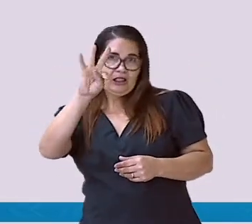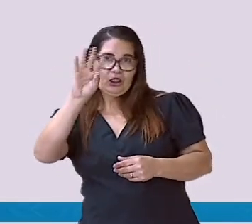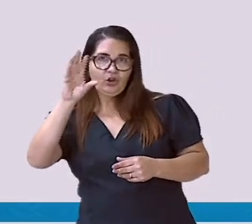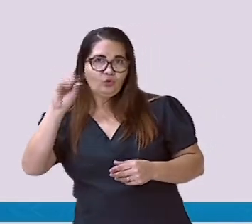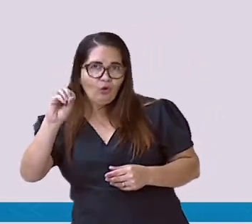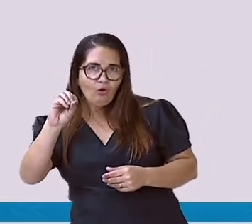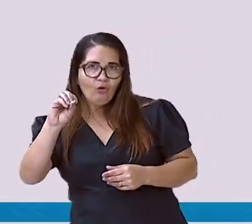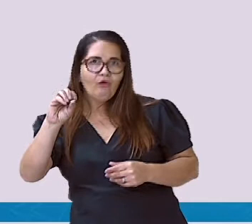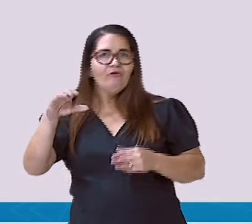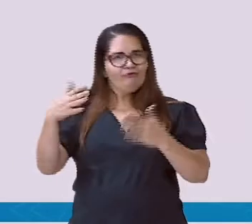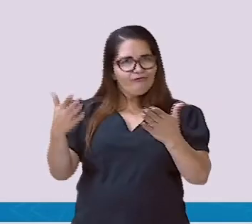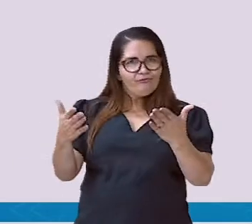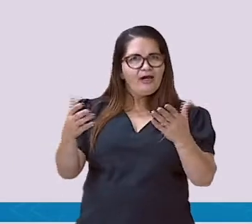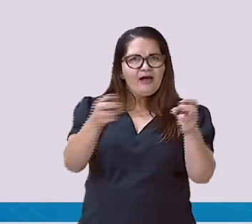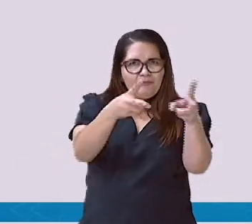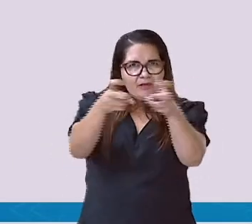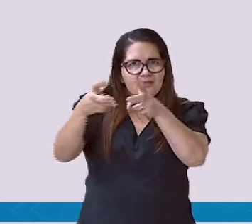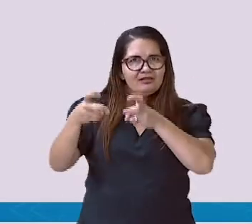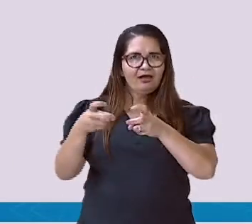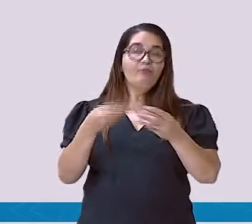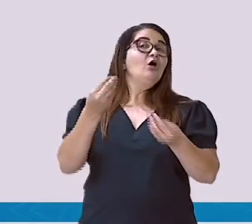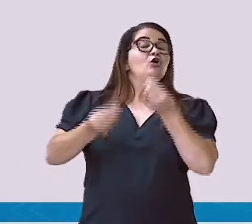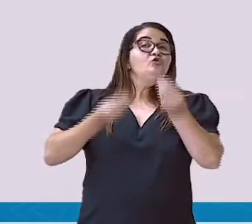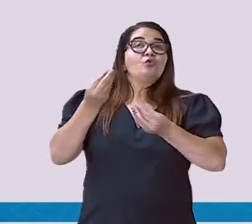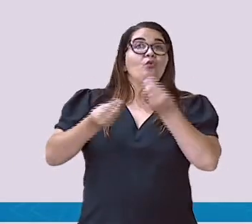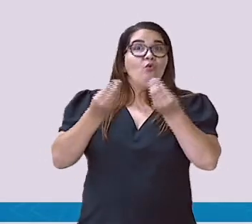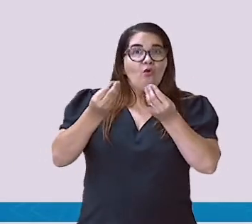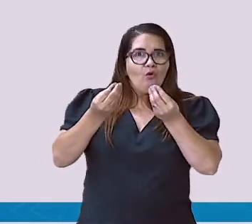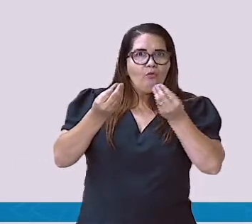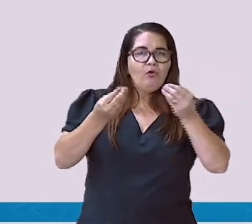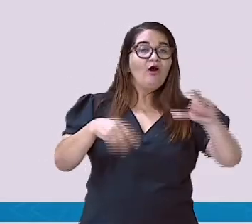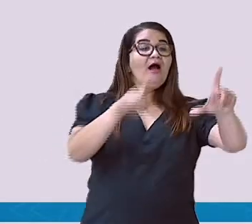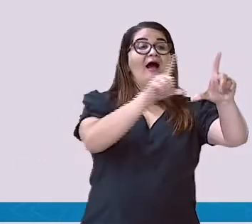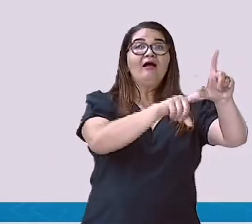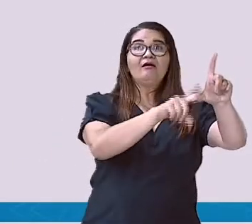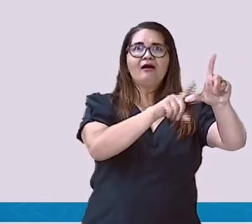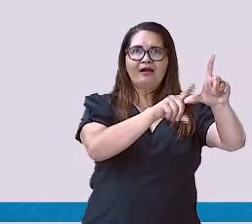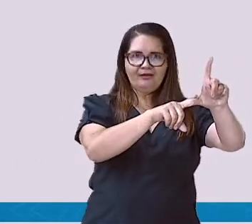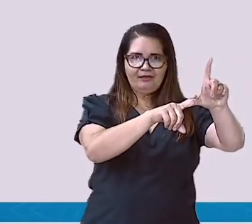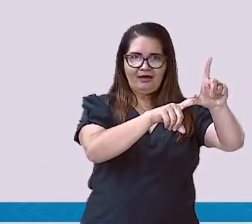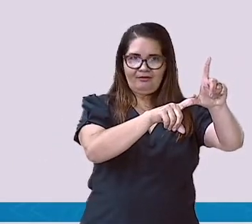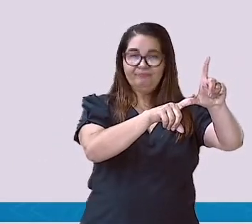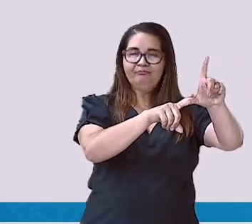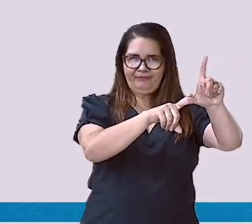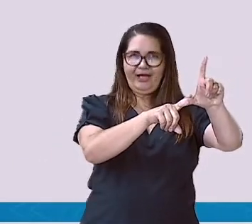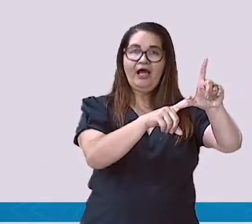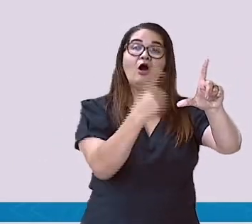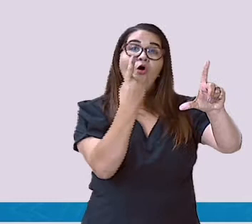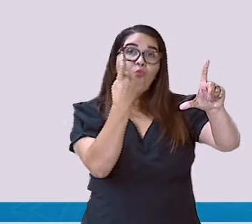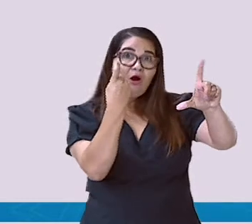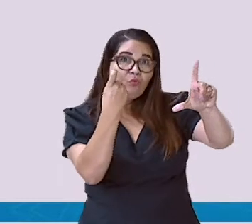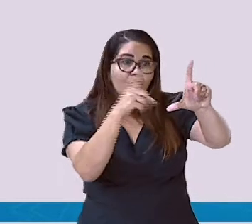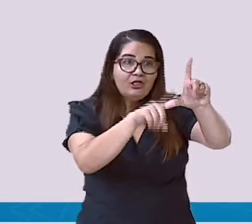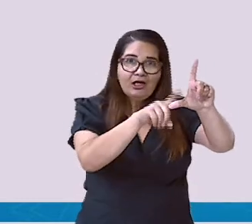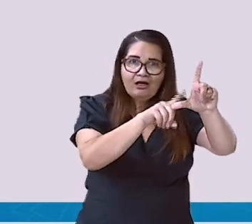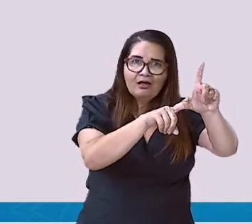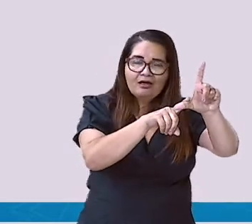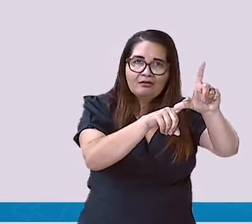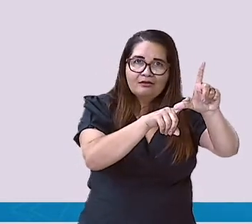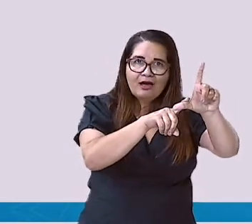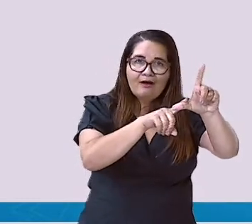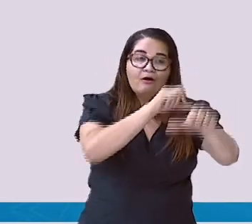tá? Então nós temos aqui, veja só como a mudança de uma única letra, um único fonema muda a